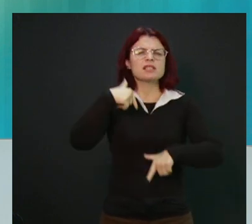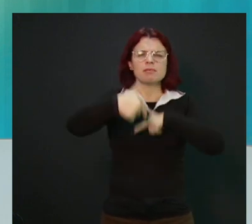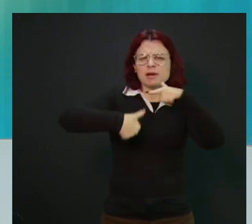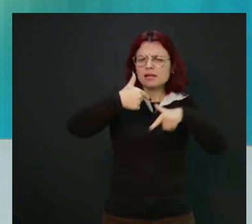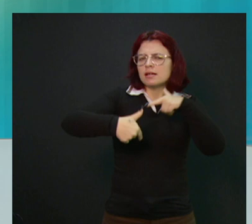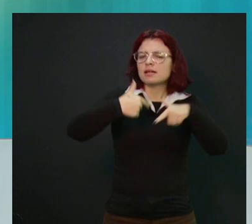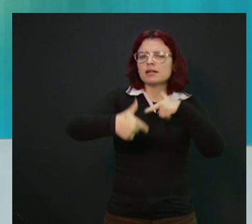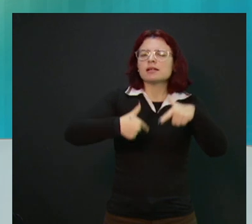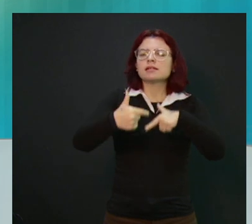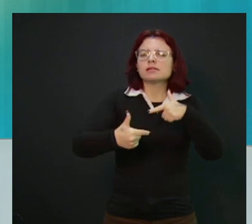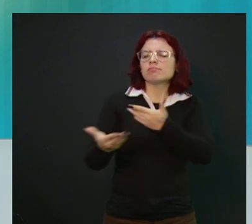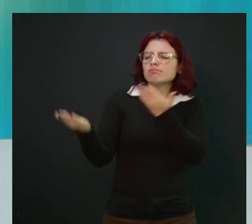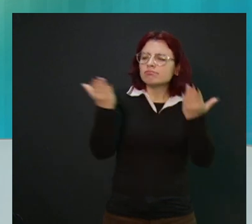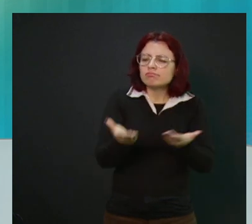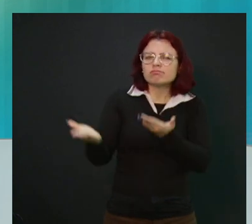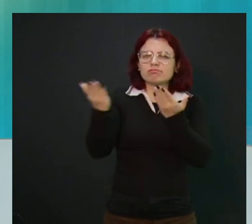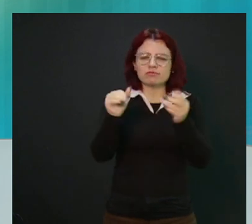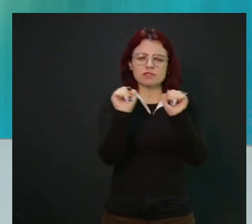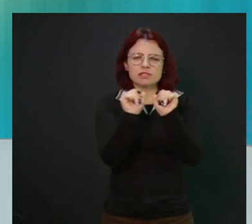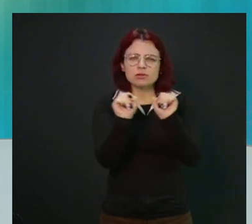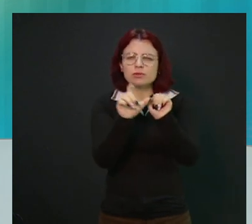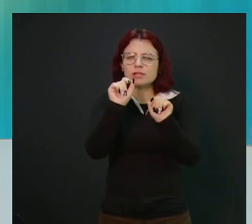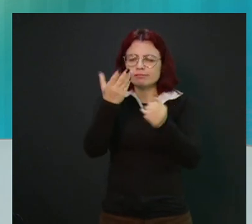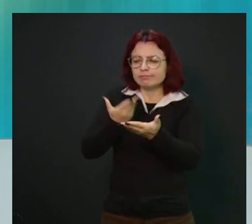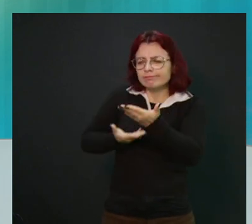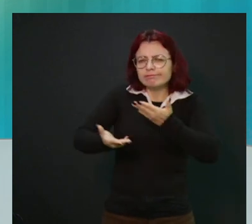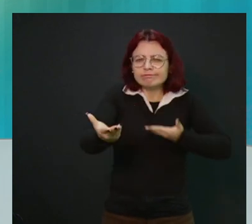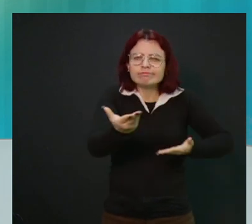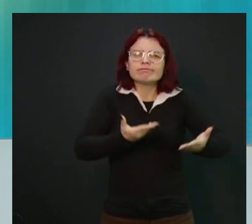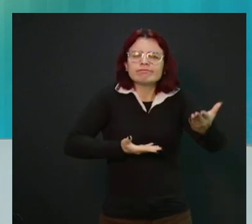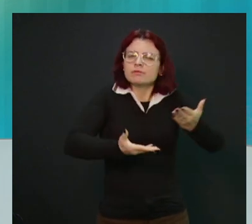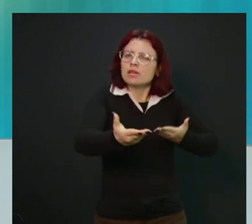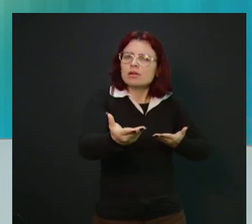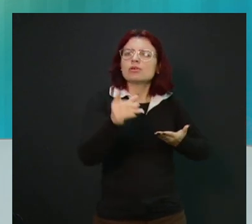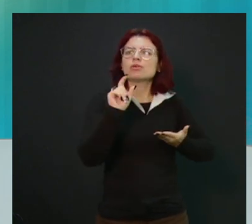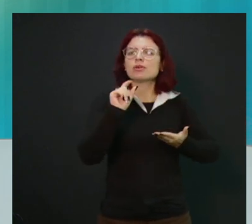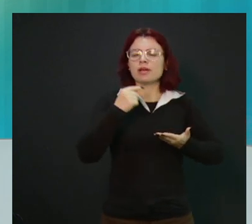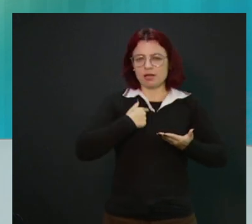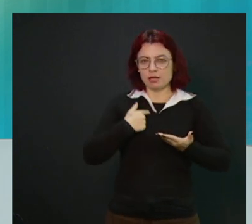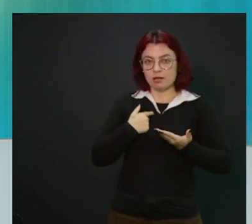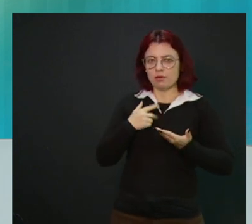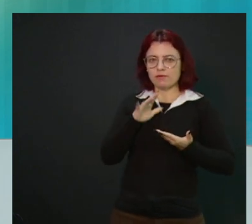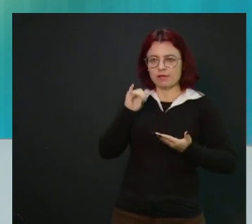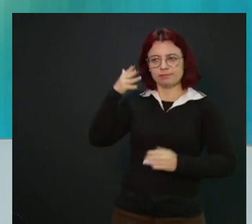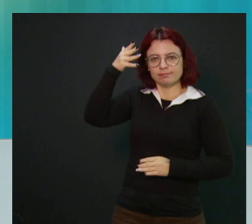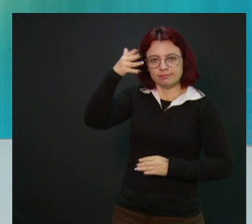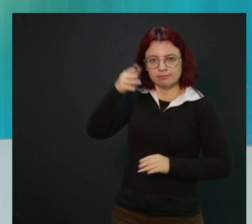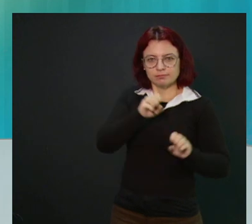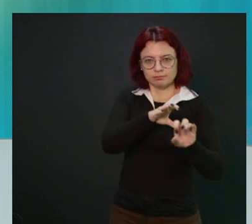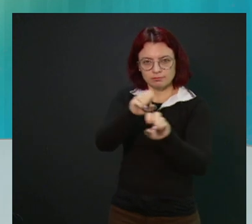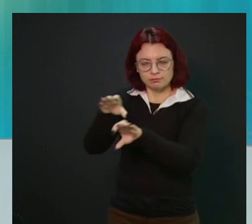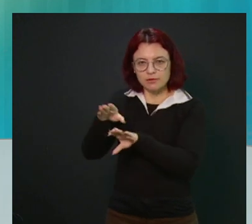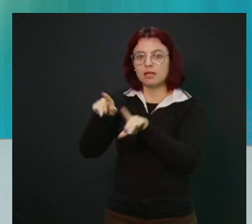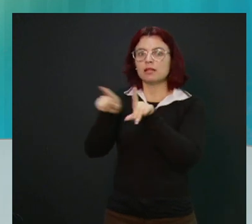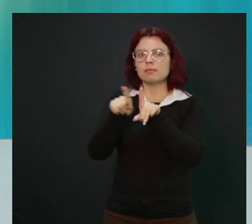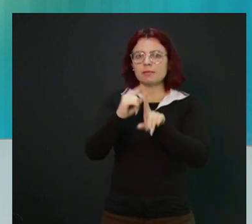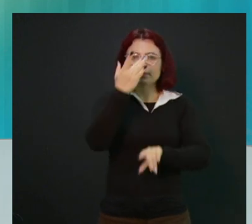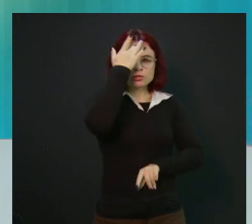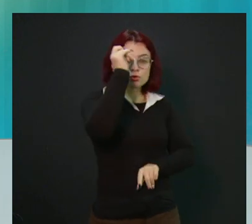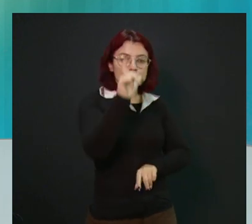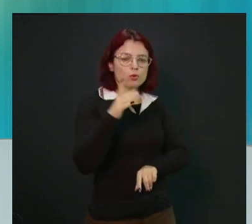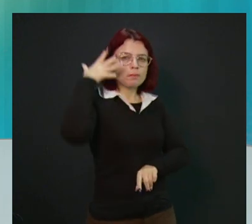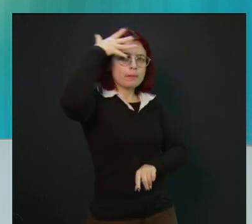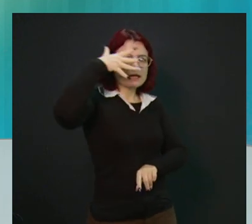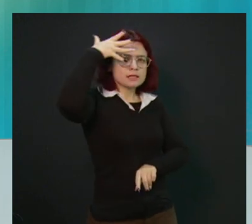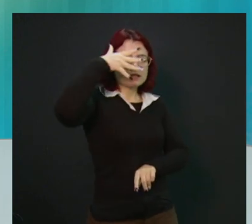trabalharemos assim, realizaremos trocas, né, entre eu, apresentador, e a nossa palestrante